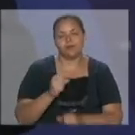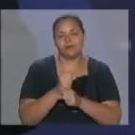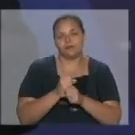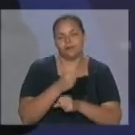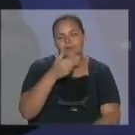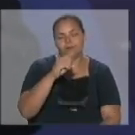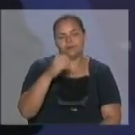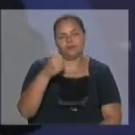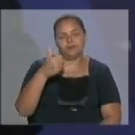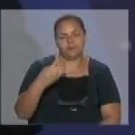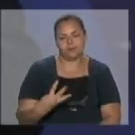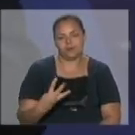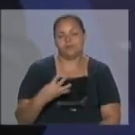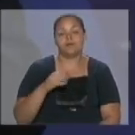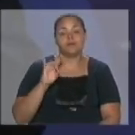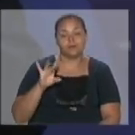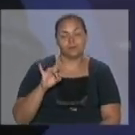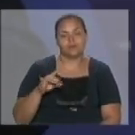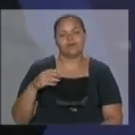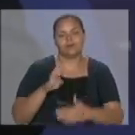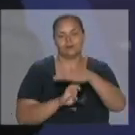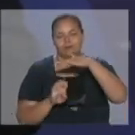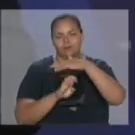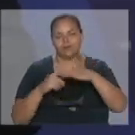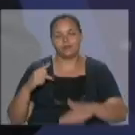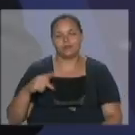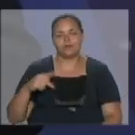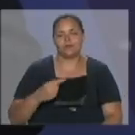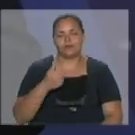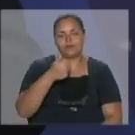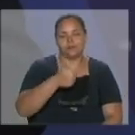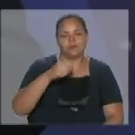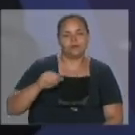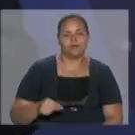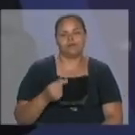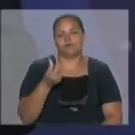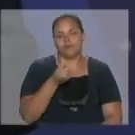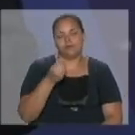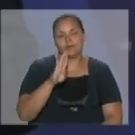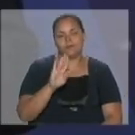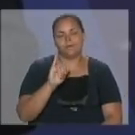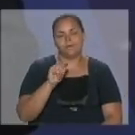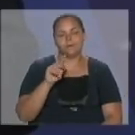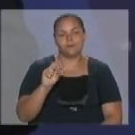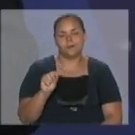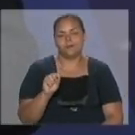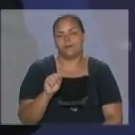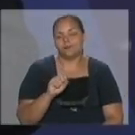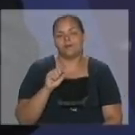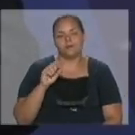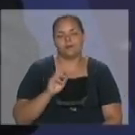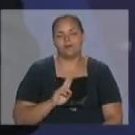2014, só a Petrobras se creditou do Repetro 1,6 bilhão de